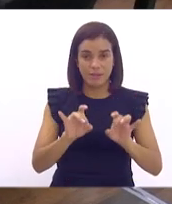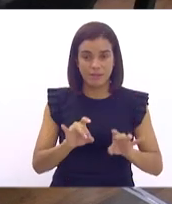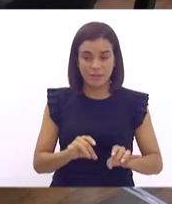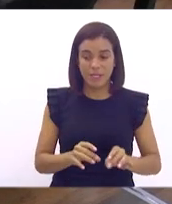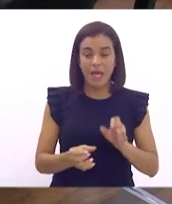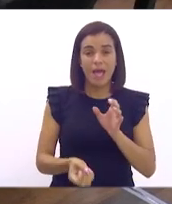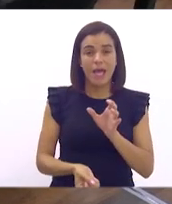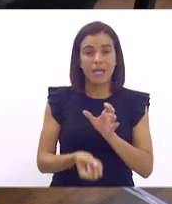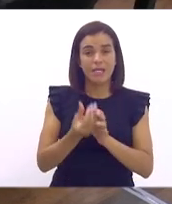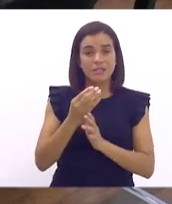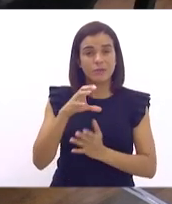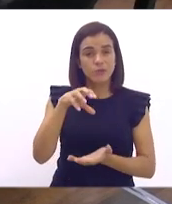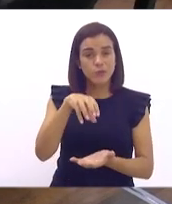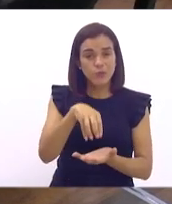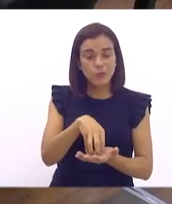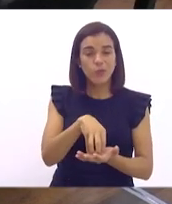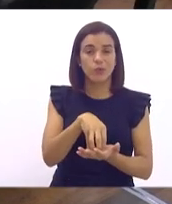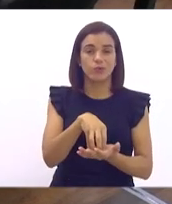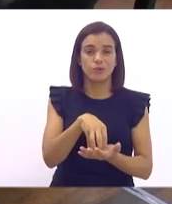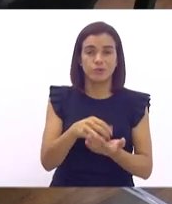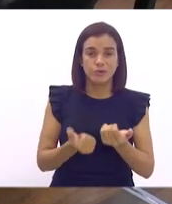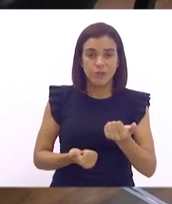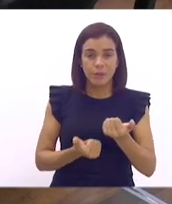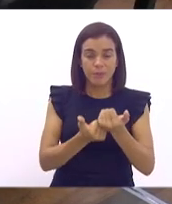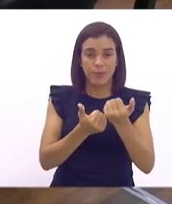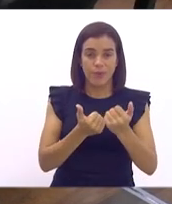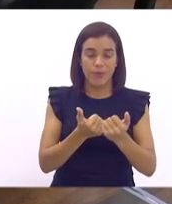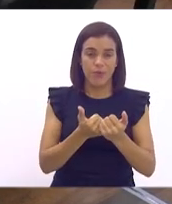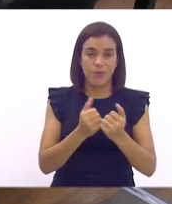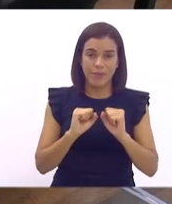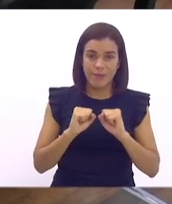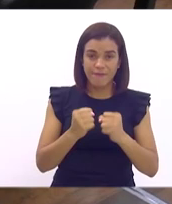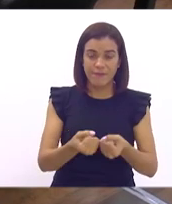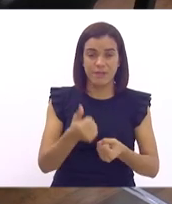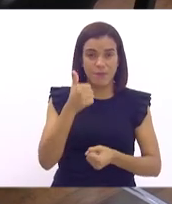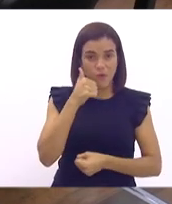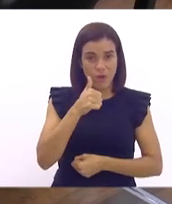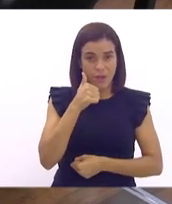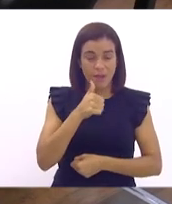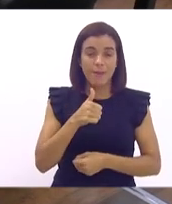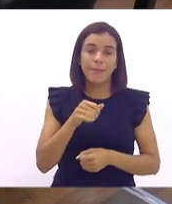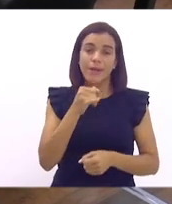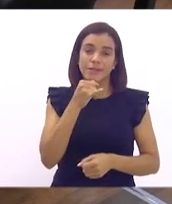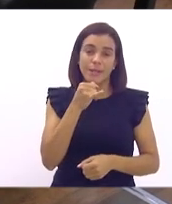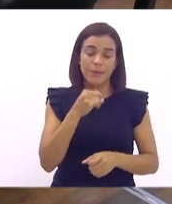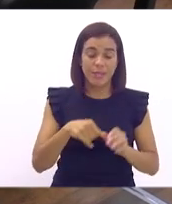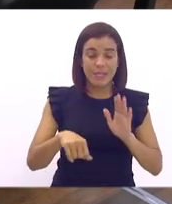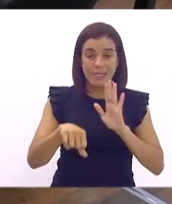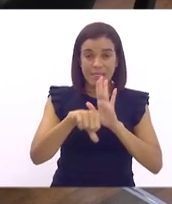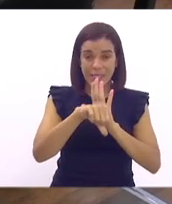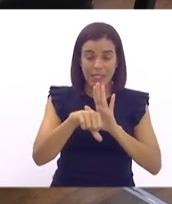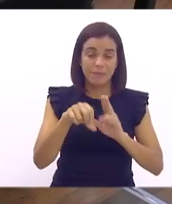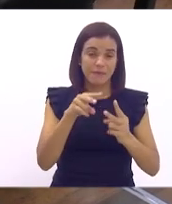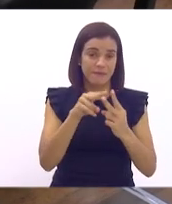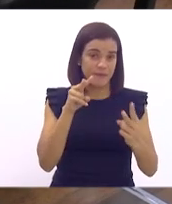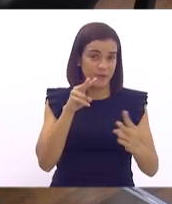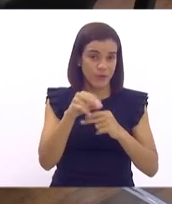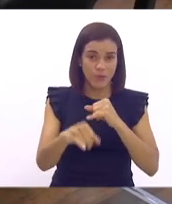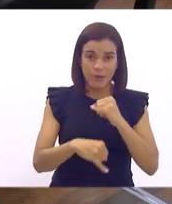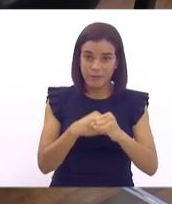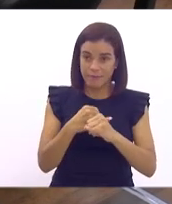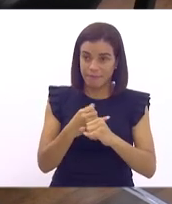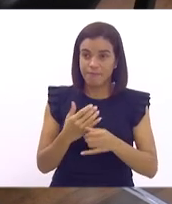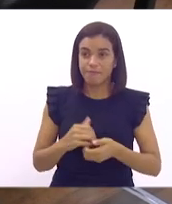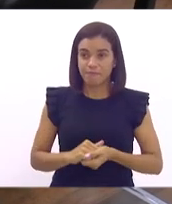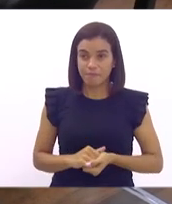de um núcleo de atendimento à violência contra a mulher dentro da Delegacia de Crimes Raciais, perdão, de crimes virtuais, tá?